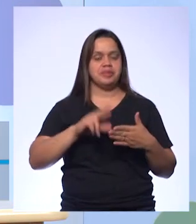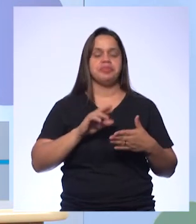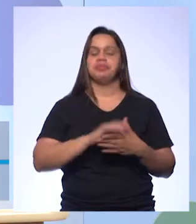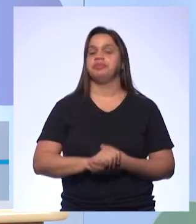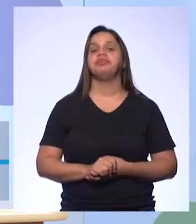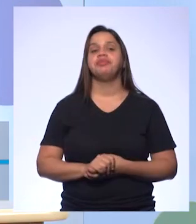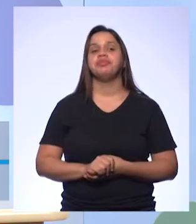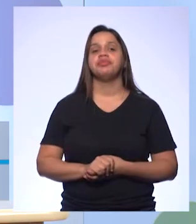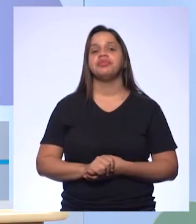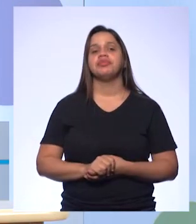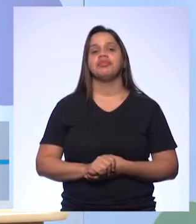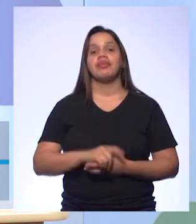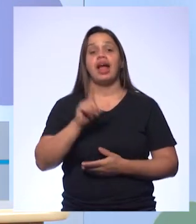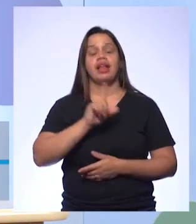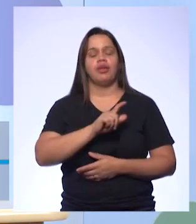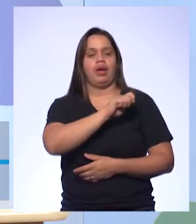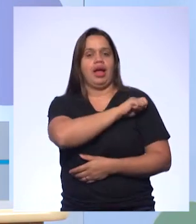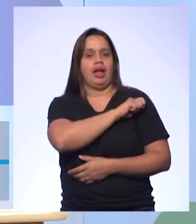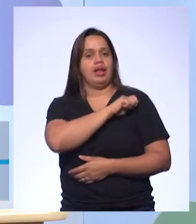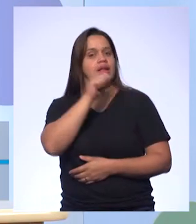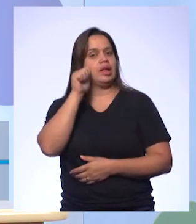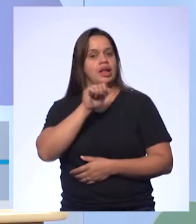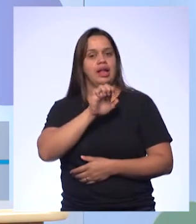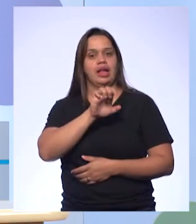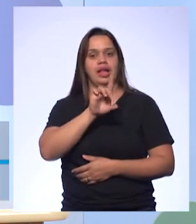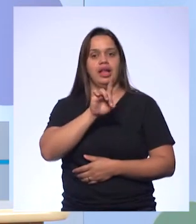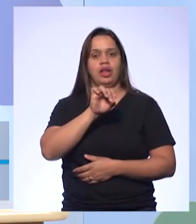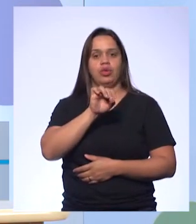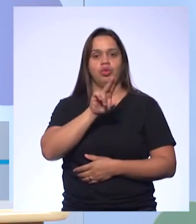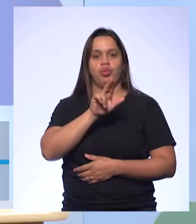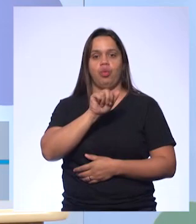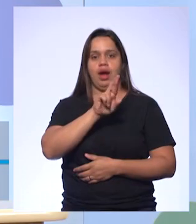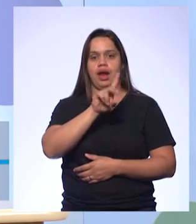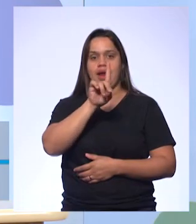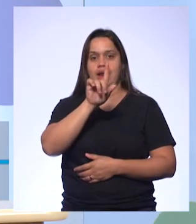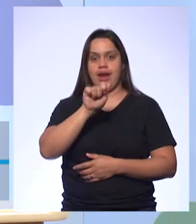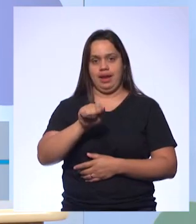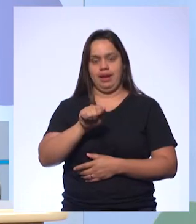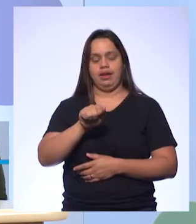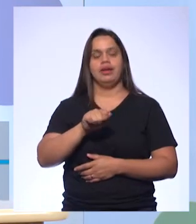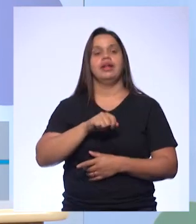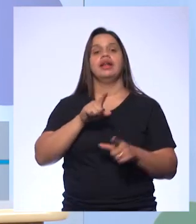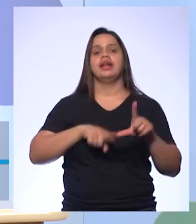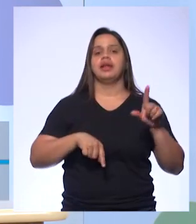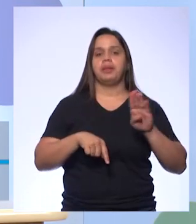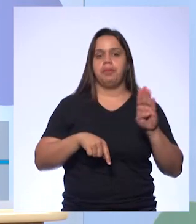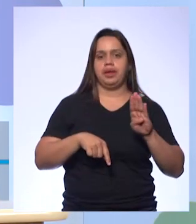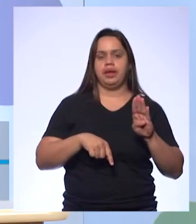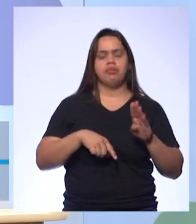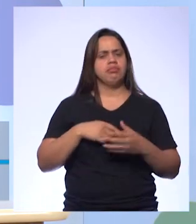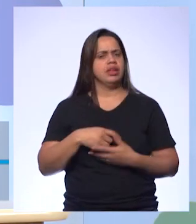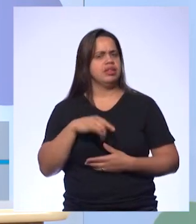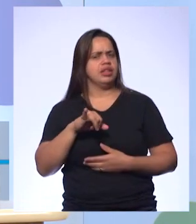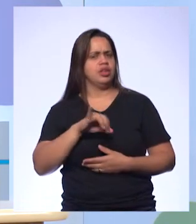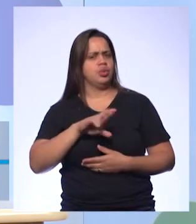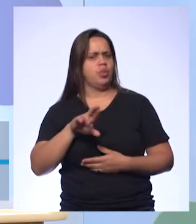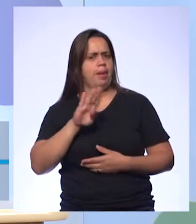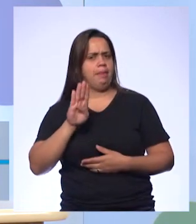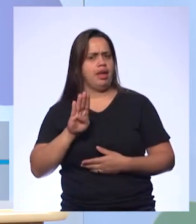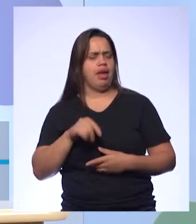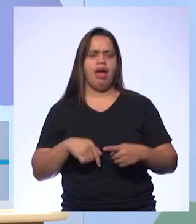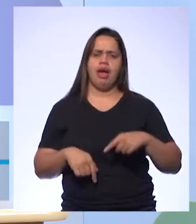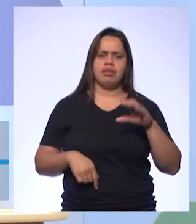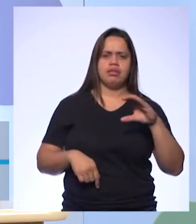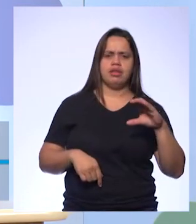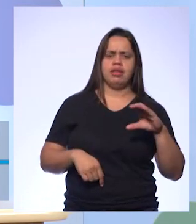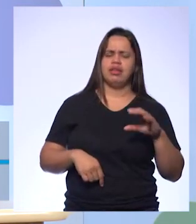aqui. Eduarda. Eduarda deve ser Eduarda dos Santos. B. Se não é a B, é a C.